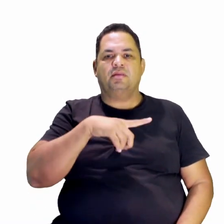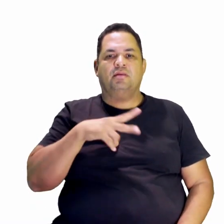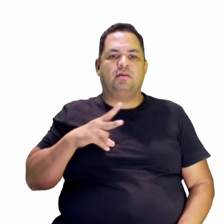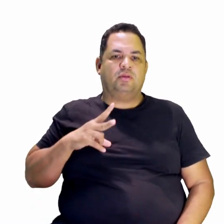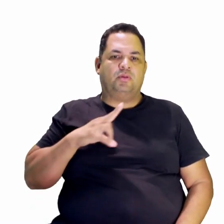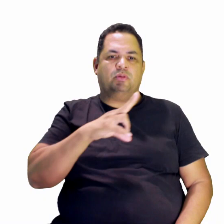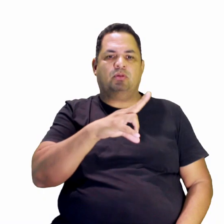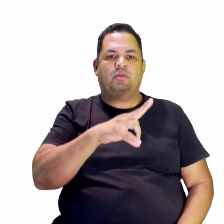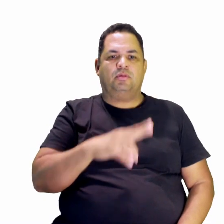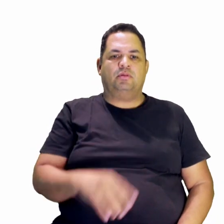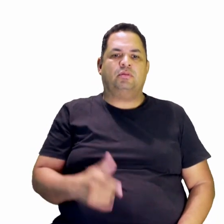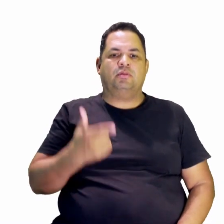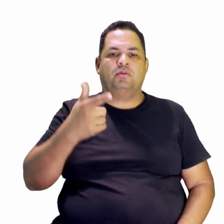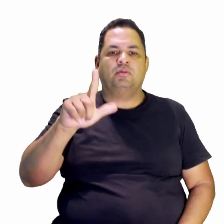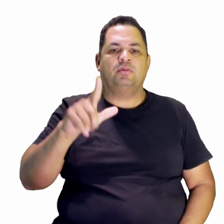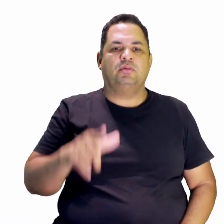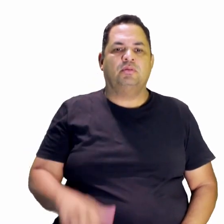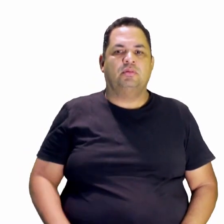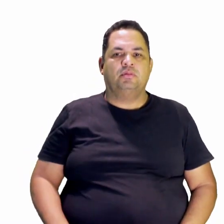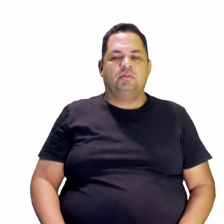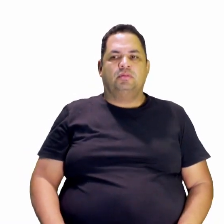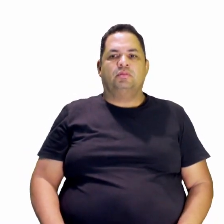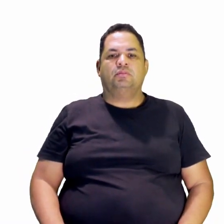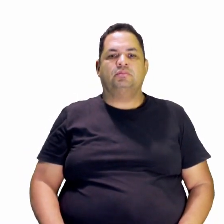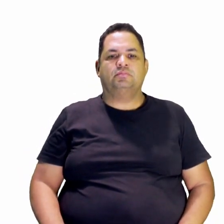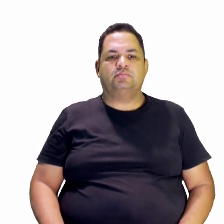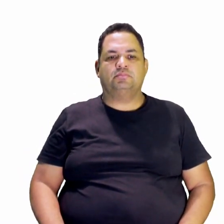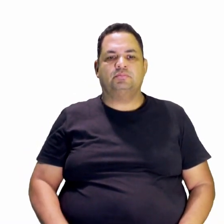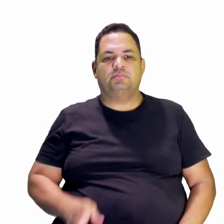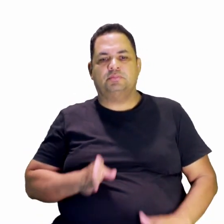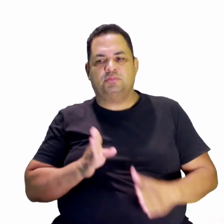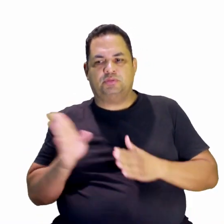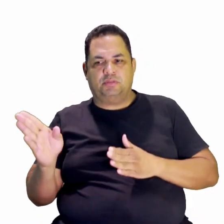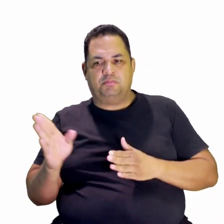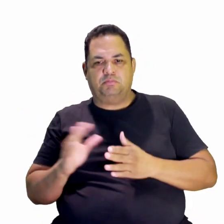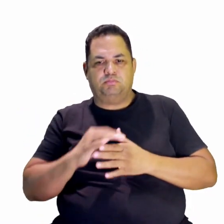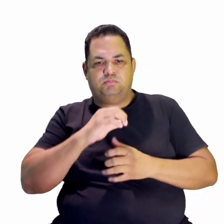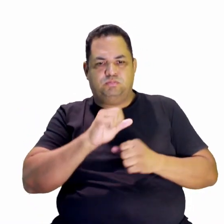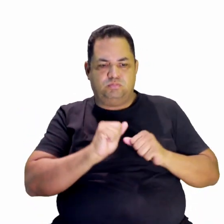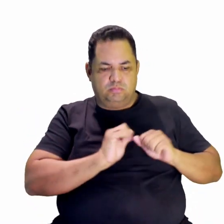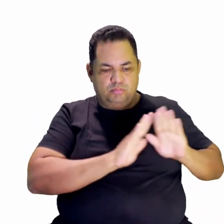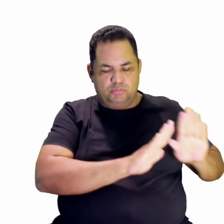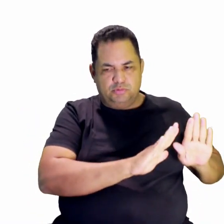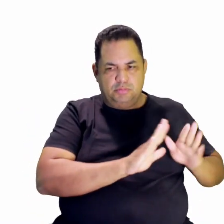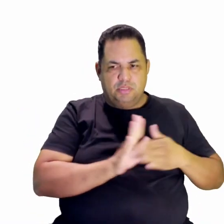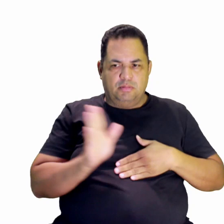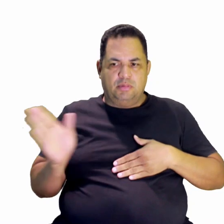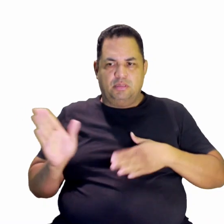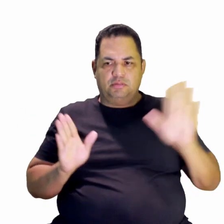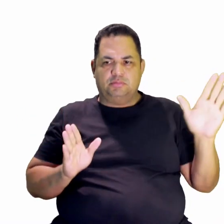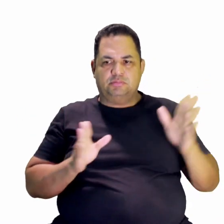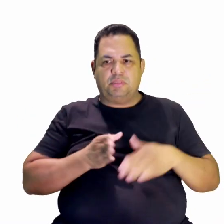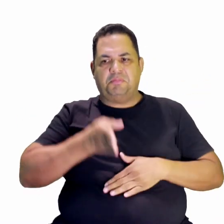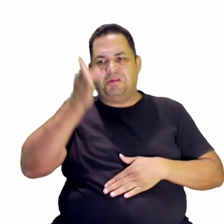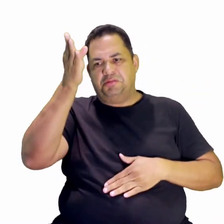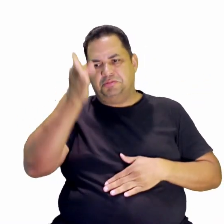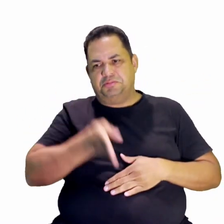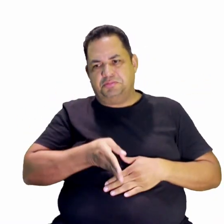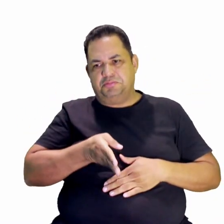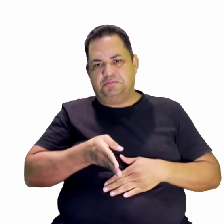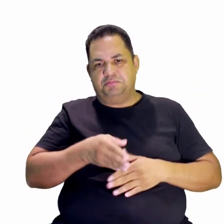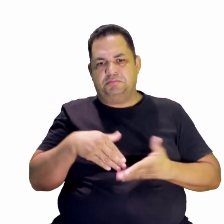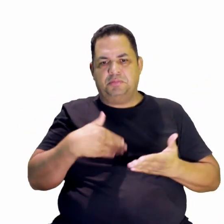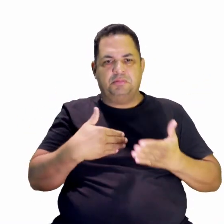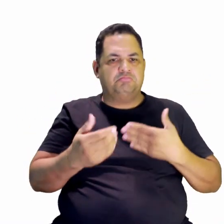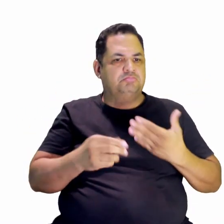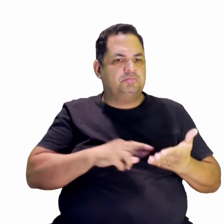força, outras forças, ó, várias forças. Uma puxando para a esquerda, outra para a direita, uma oblíqua para cima, outra